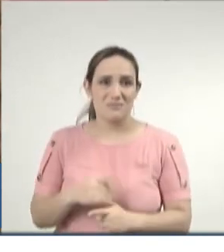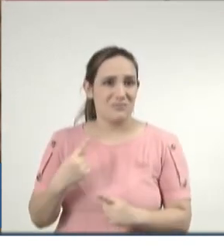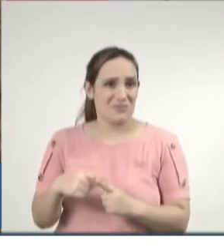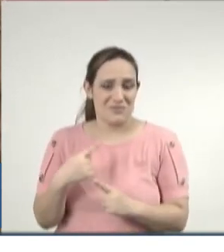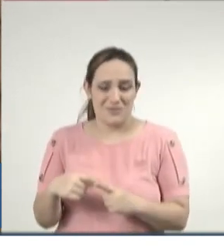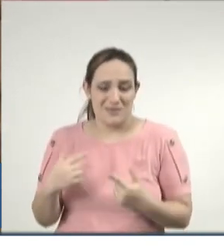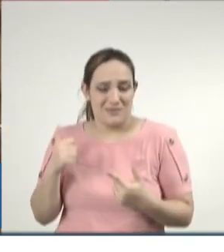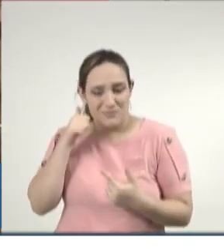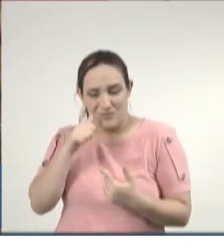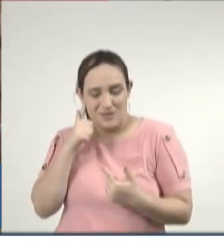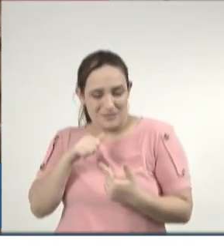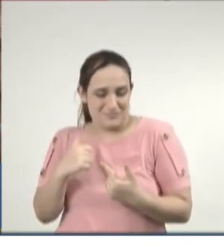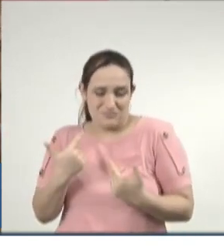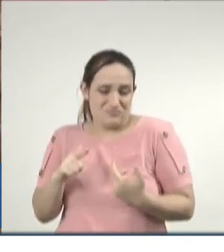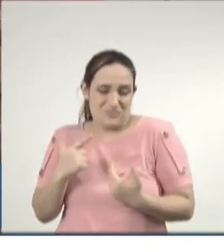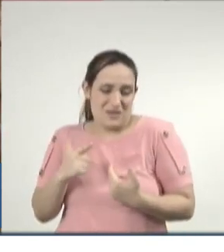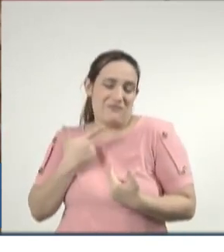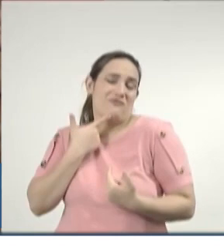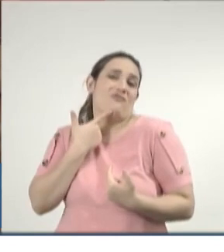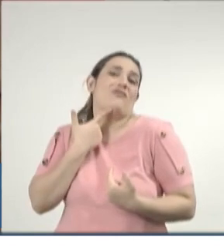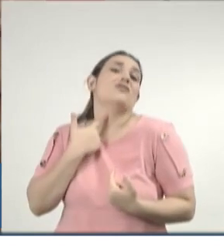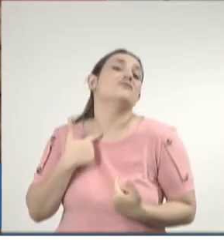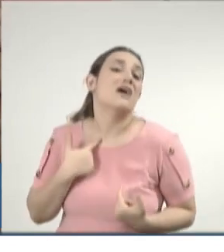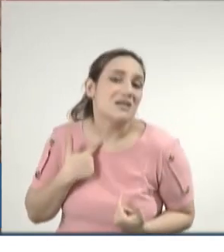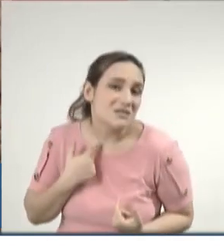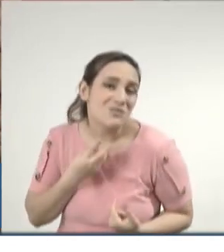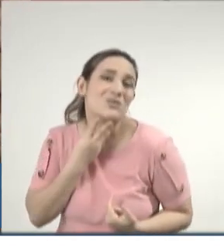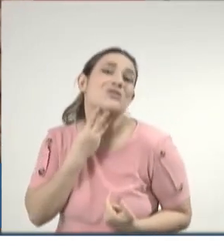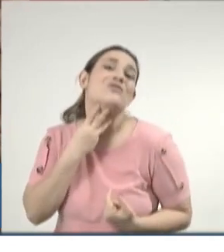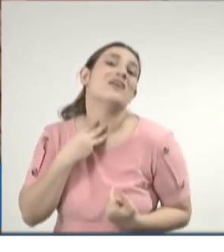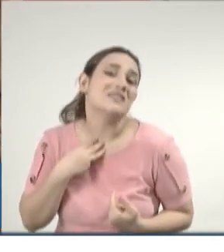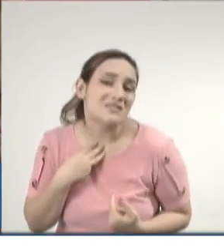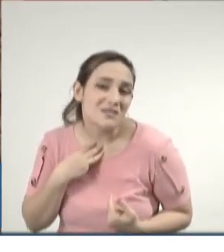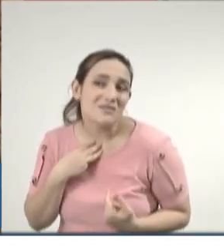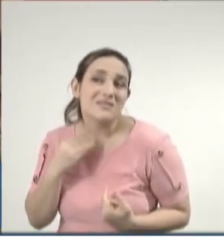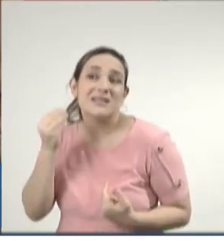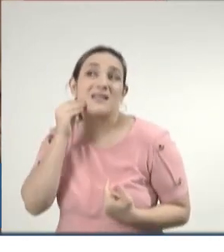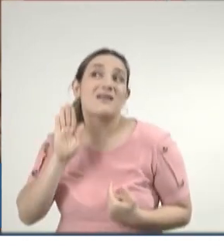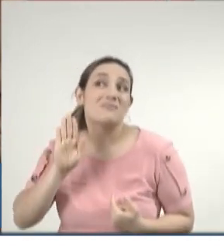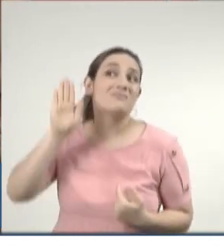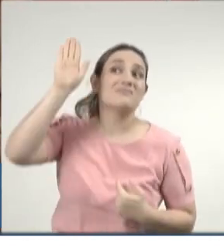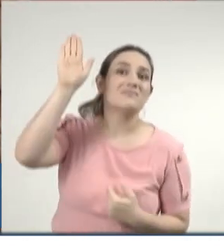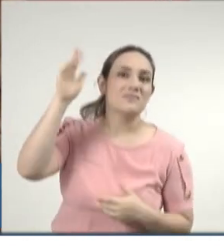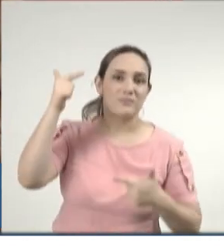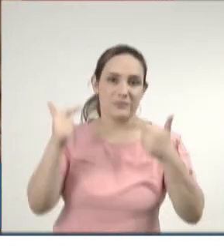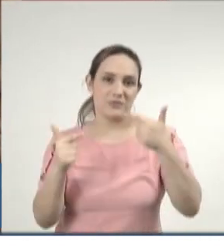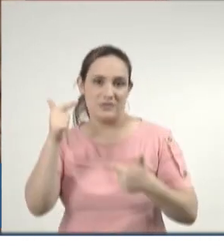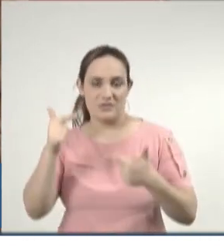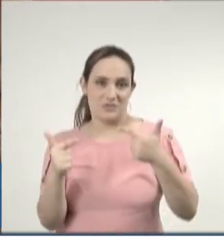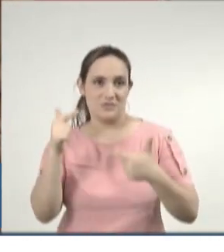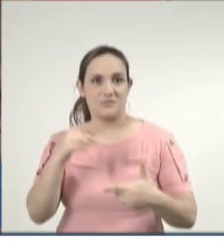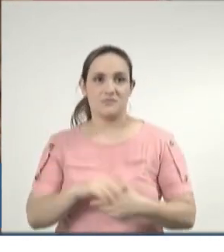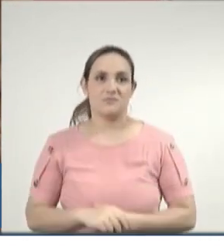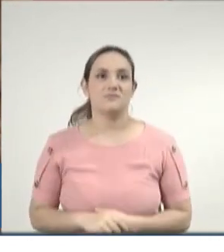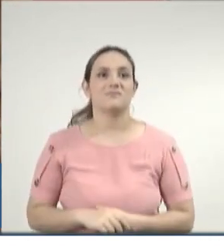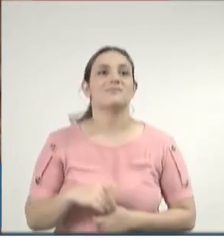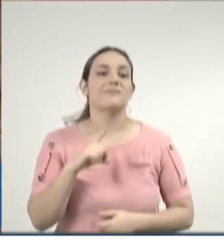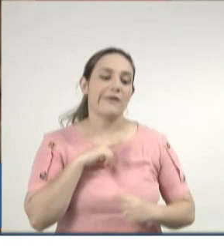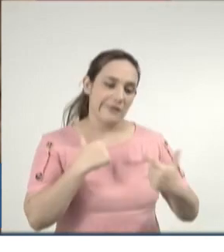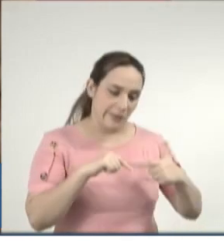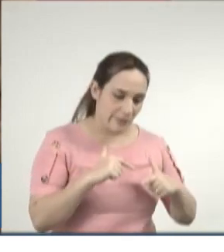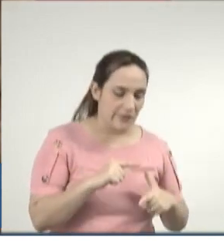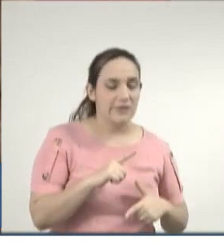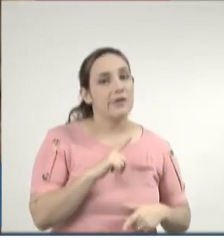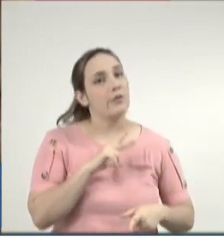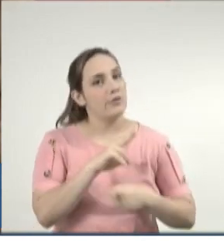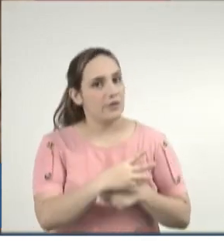não se sentem motivadas a se candidatarem. Tem essa questão do trabalhar dos filhos.